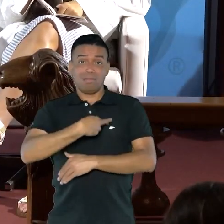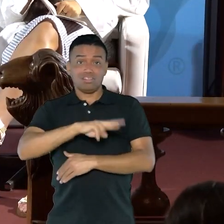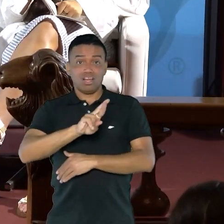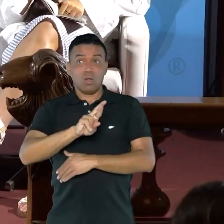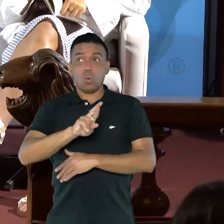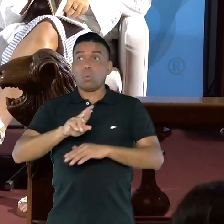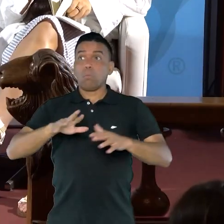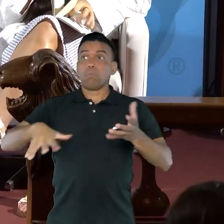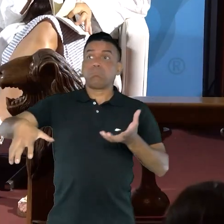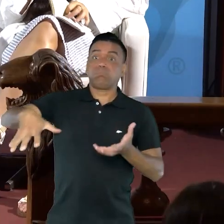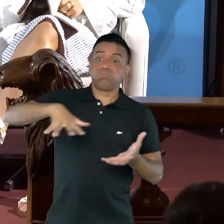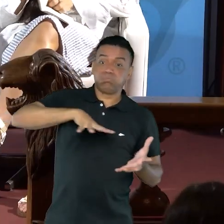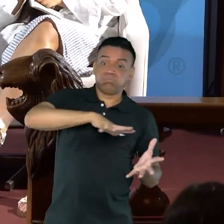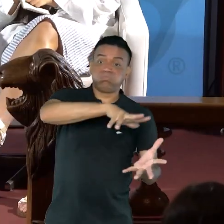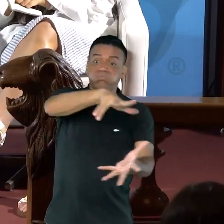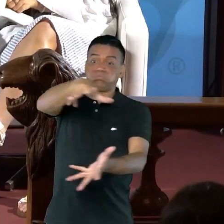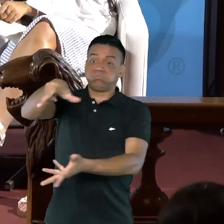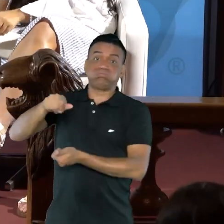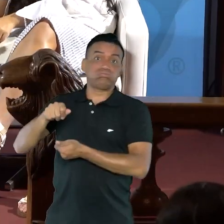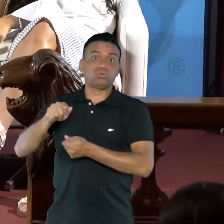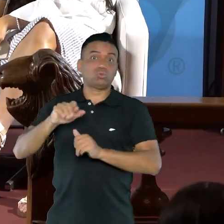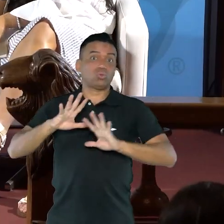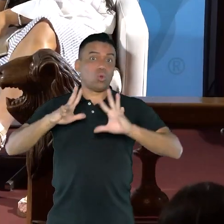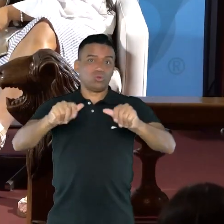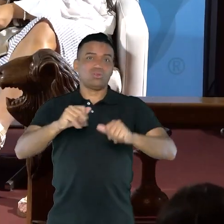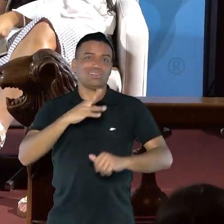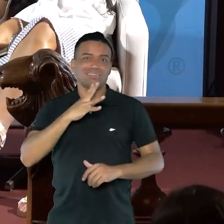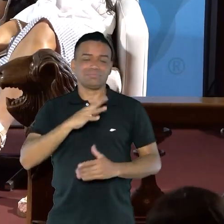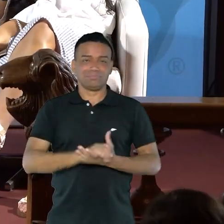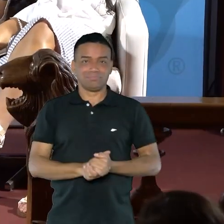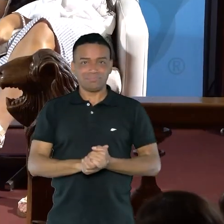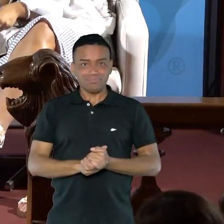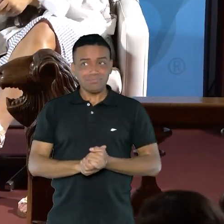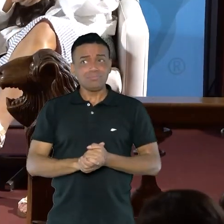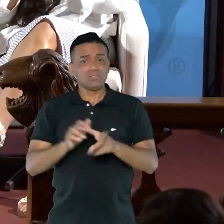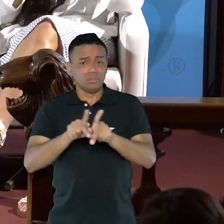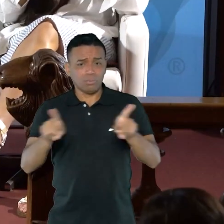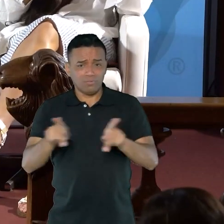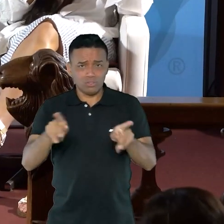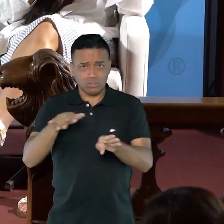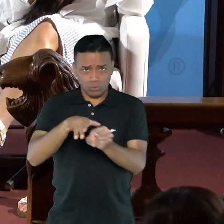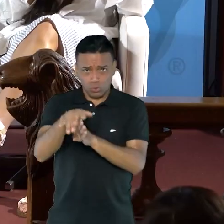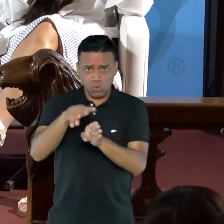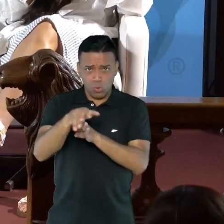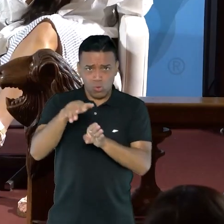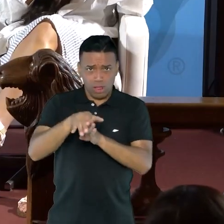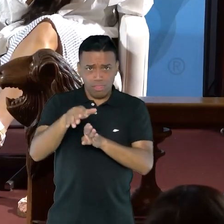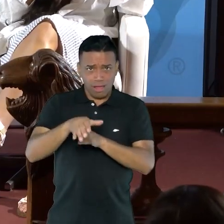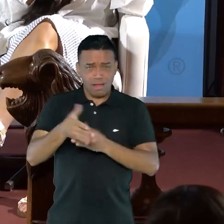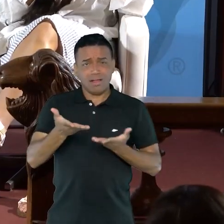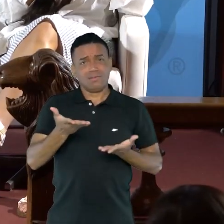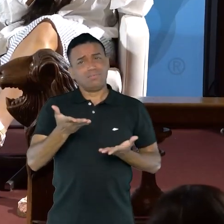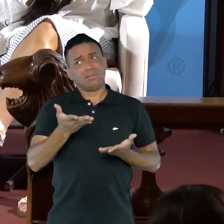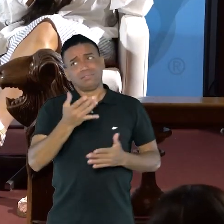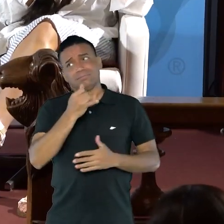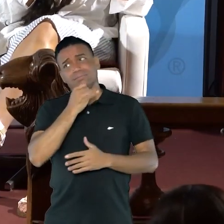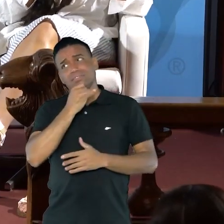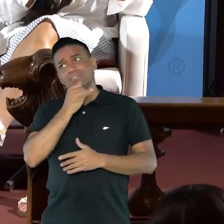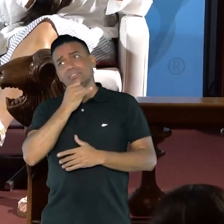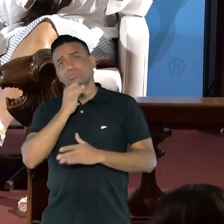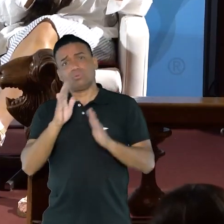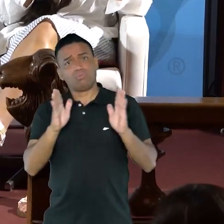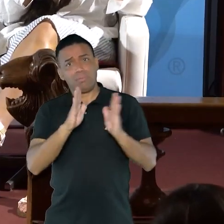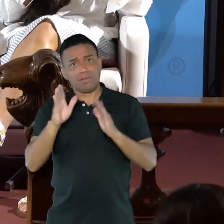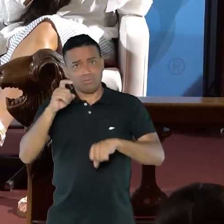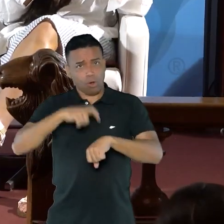na escola, em que os professores orientavam, né, que você tivesse, no momento